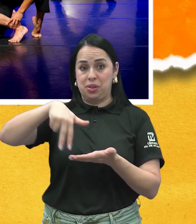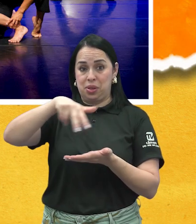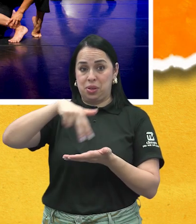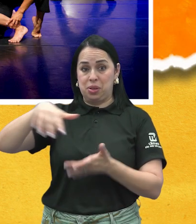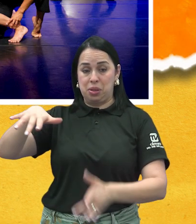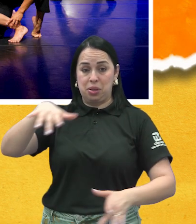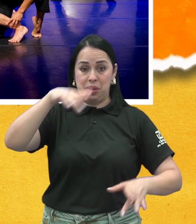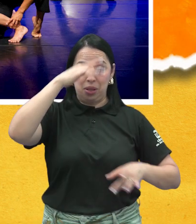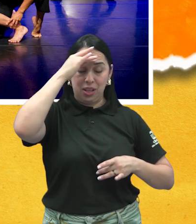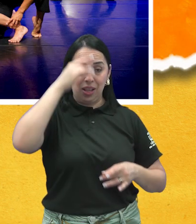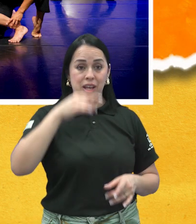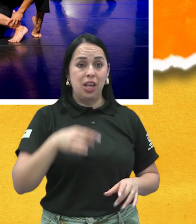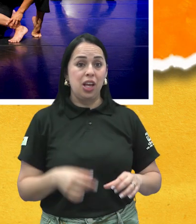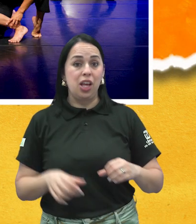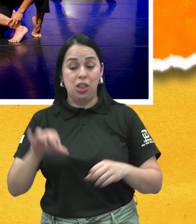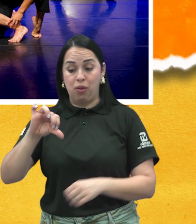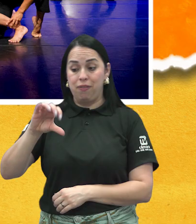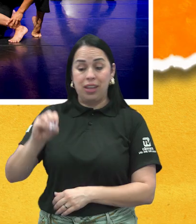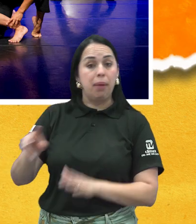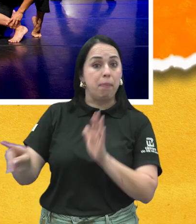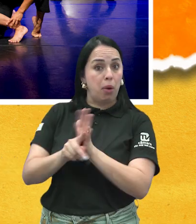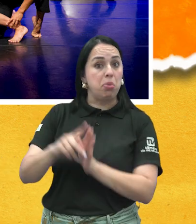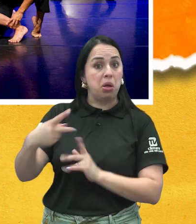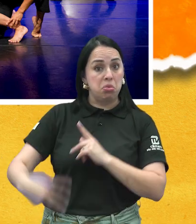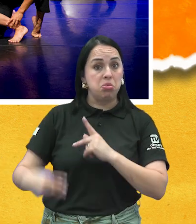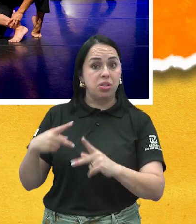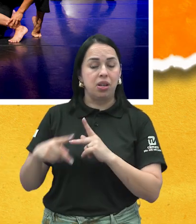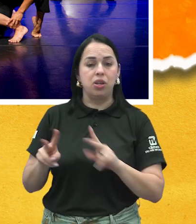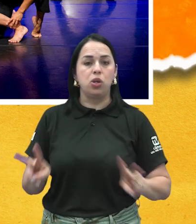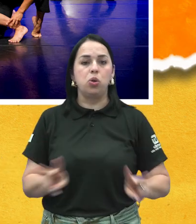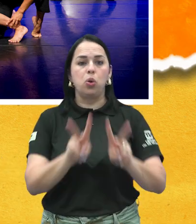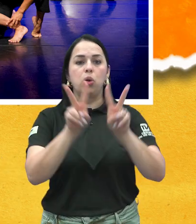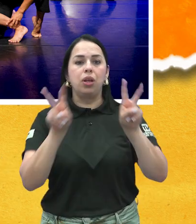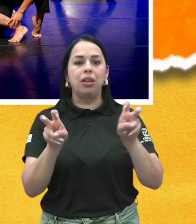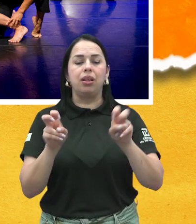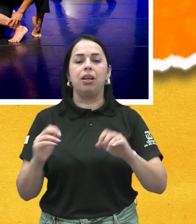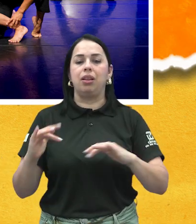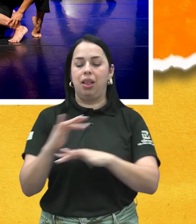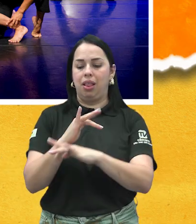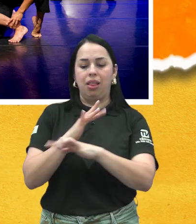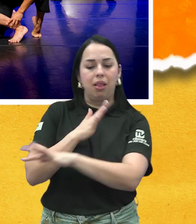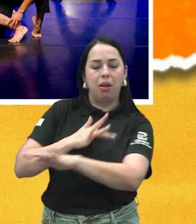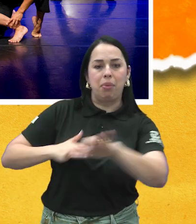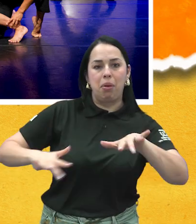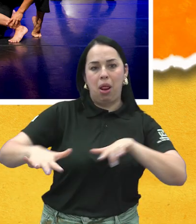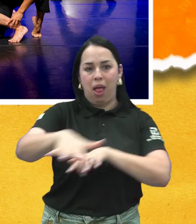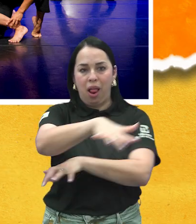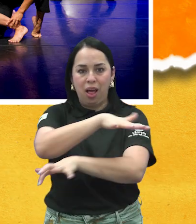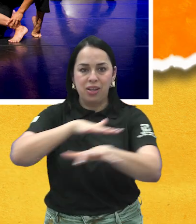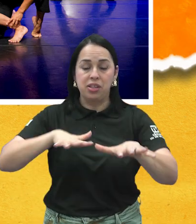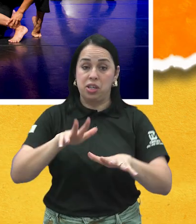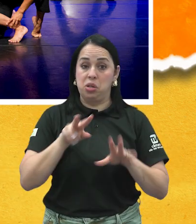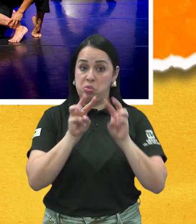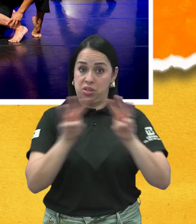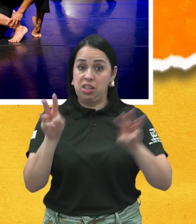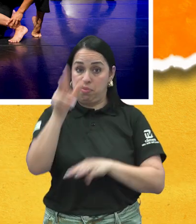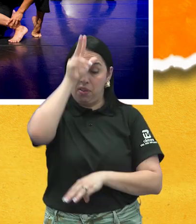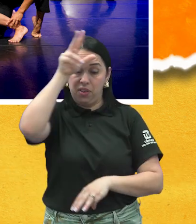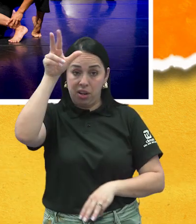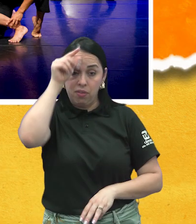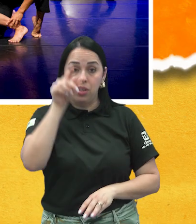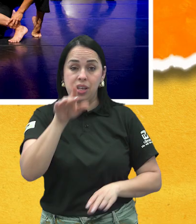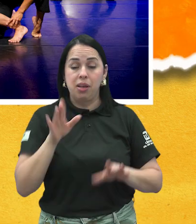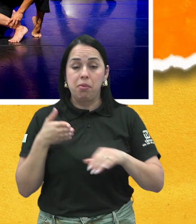coreografias performadas, sendo 90 delas daqui da cidade. O tema desse ano é Cidade em Movimento e no site da Prefeitura você